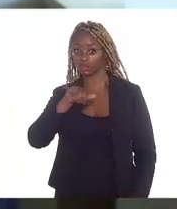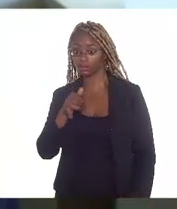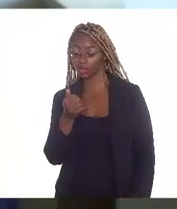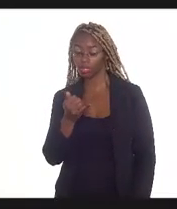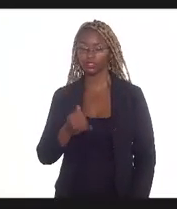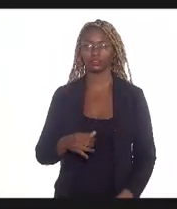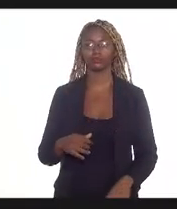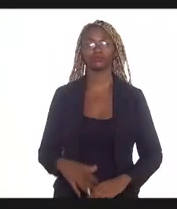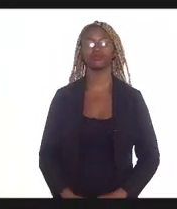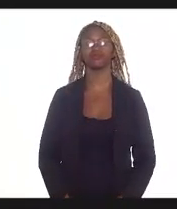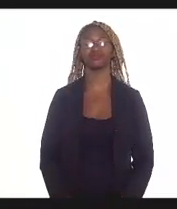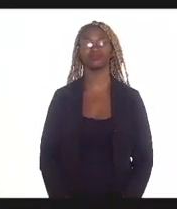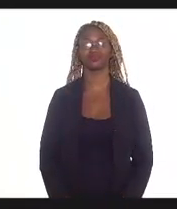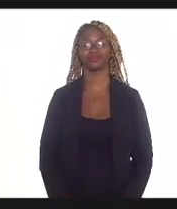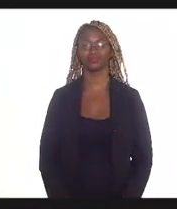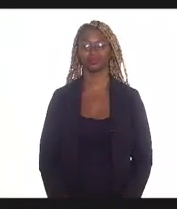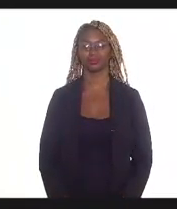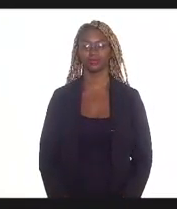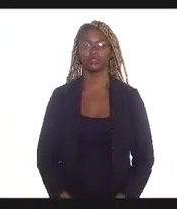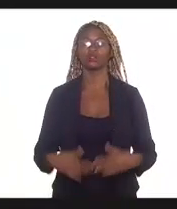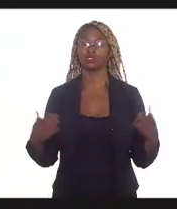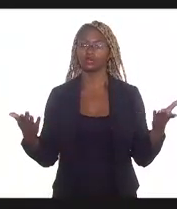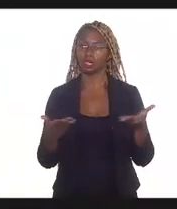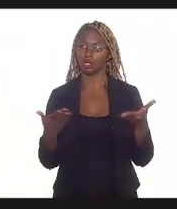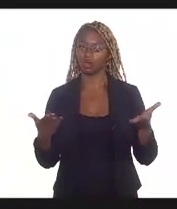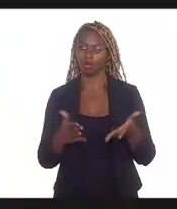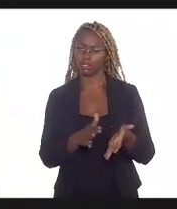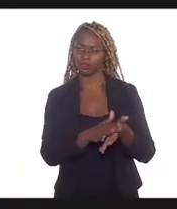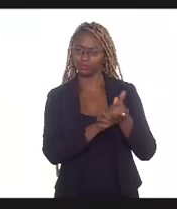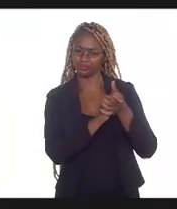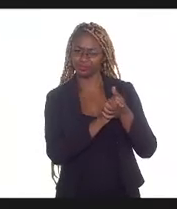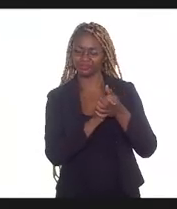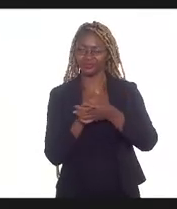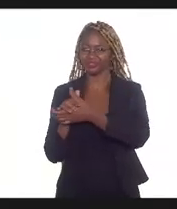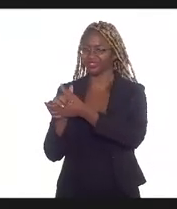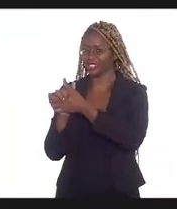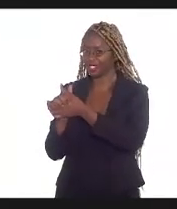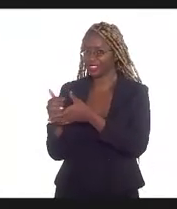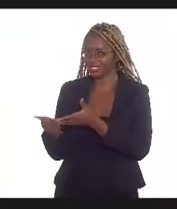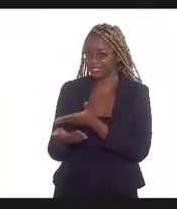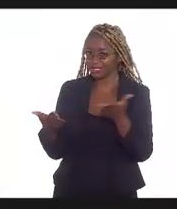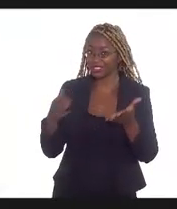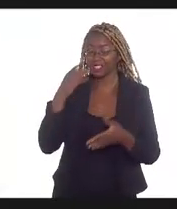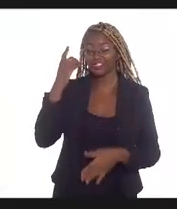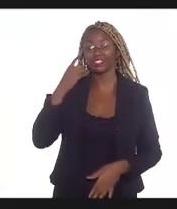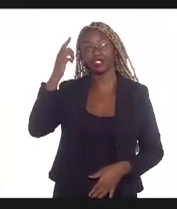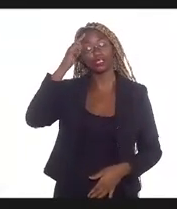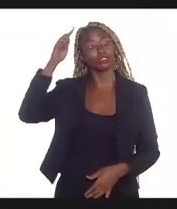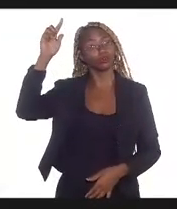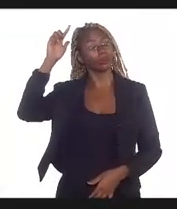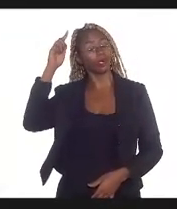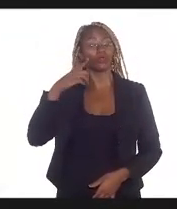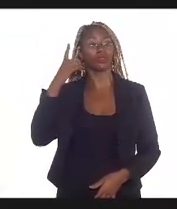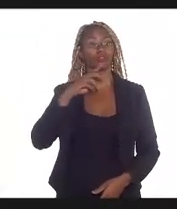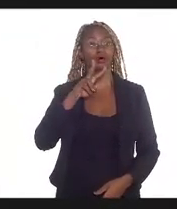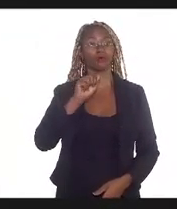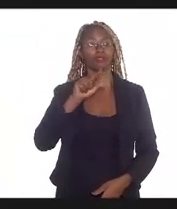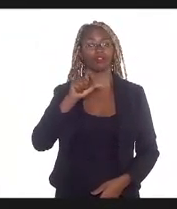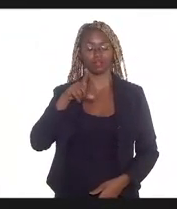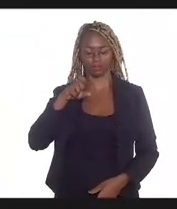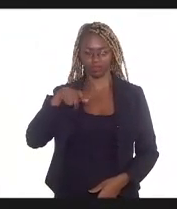e quero saudar os colegas, deputado Luiz Paulo, deputado Valdec, deputado Max